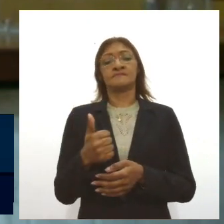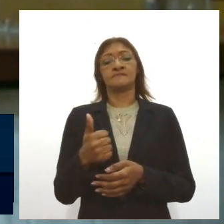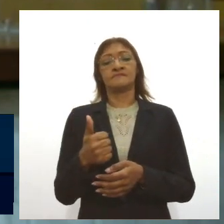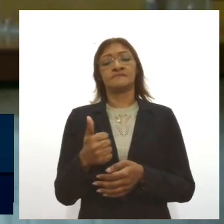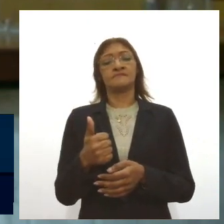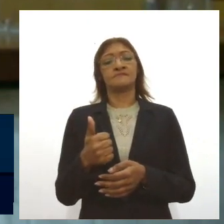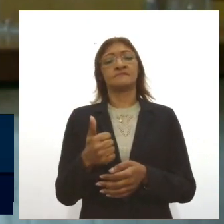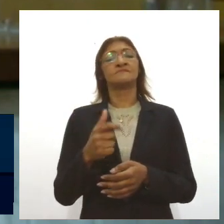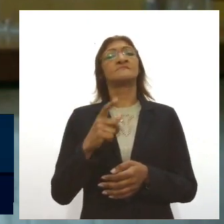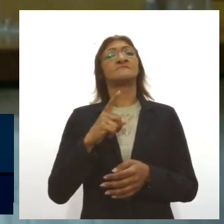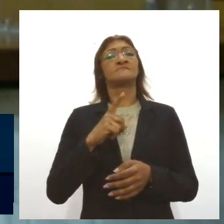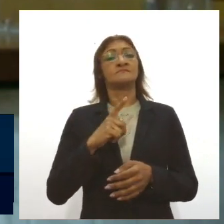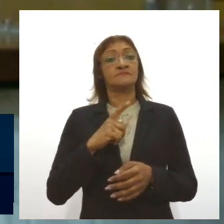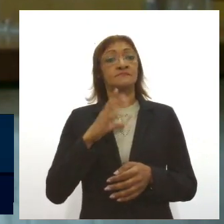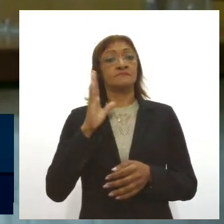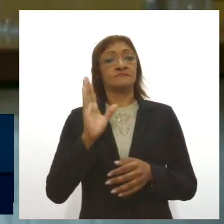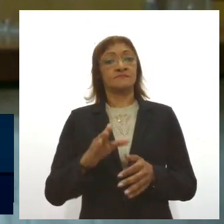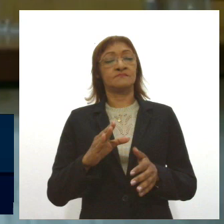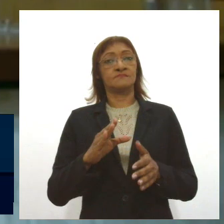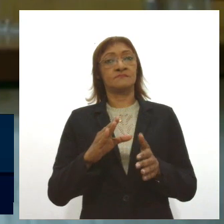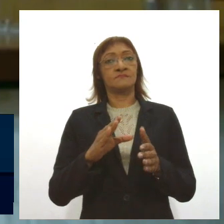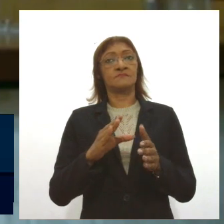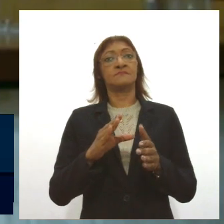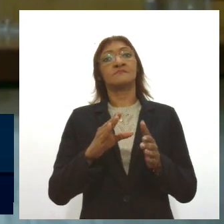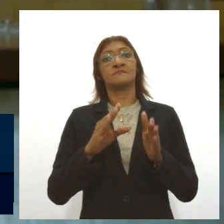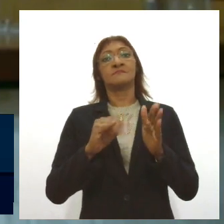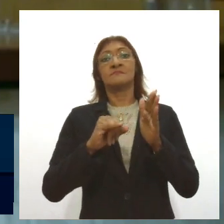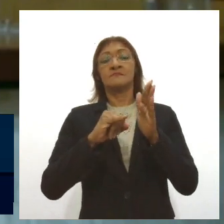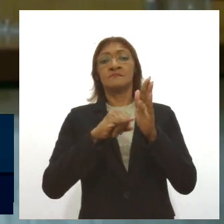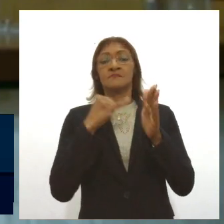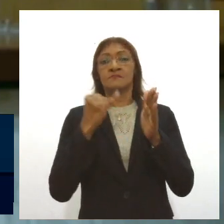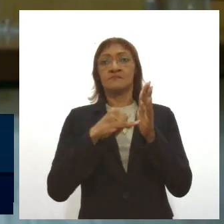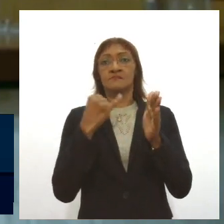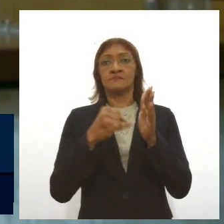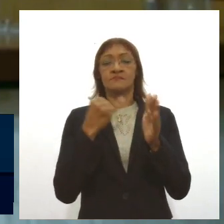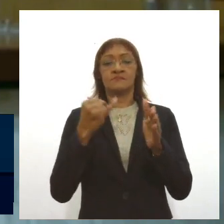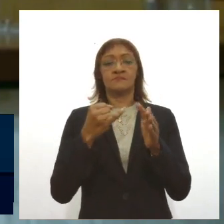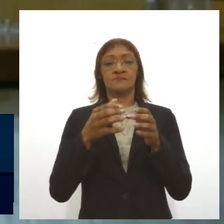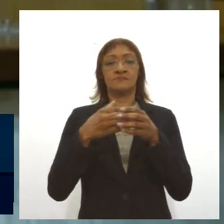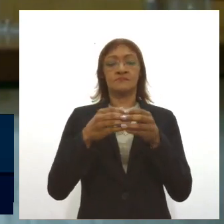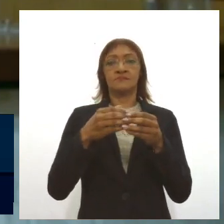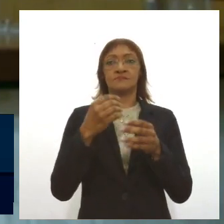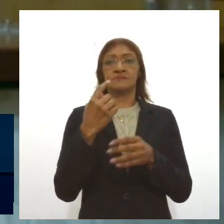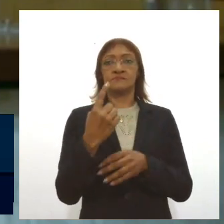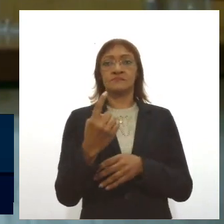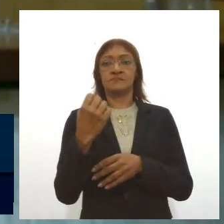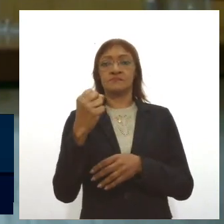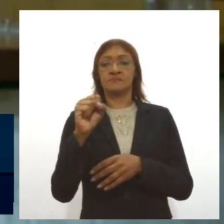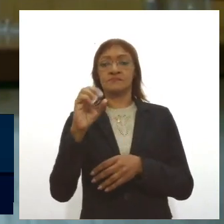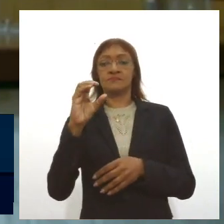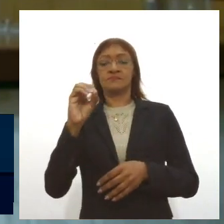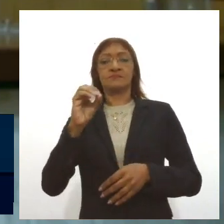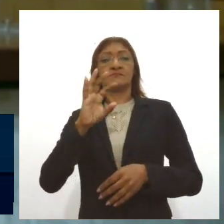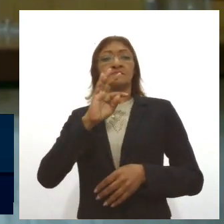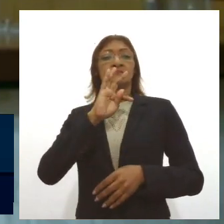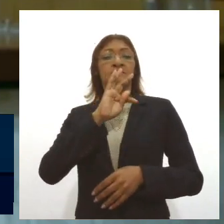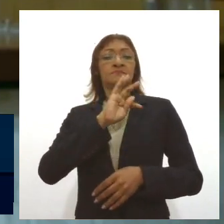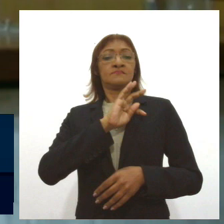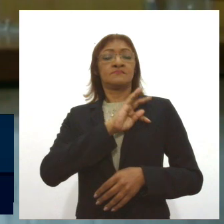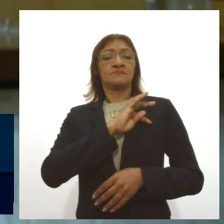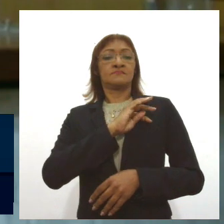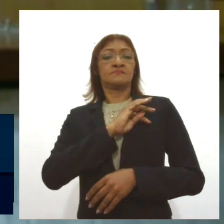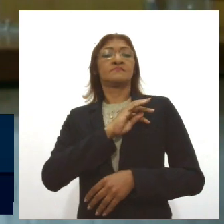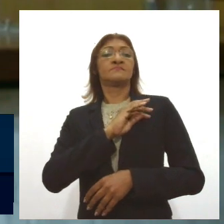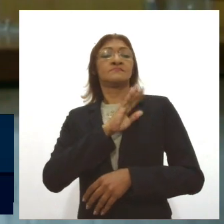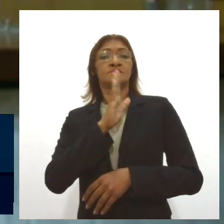abriu um processo seletivo simplificado, querendo contratar 180 técnicos em enfermagem